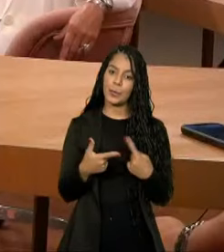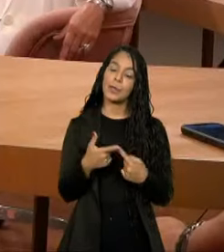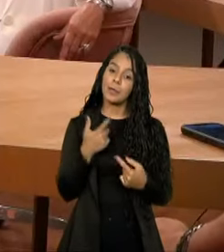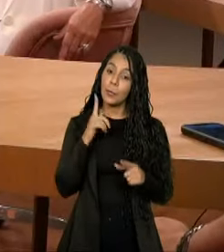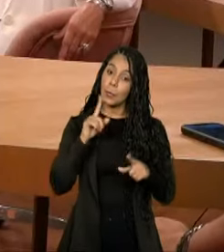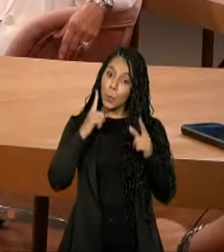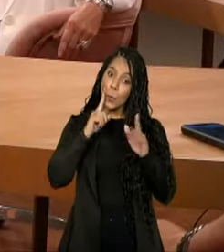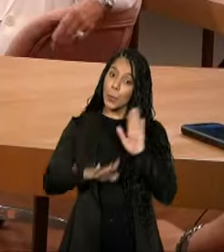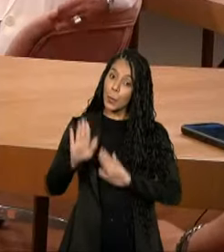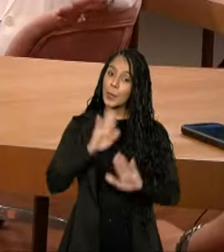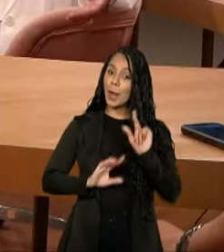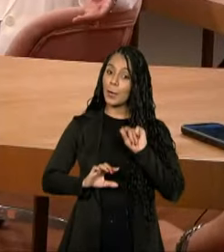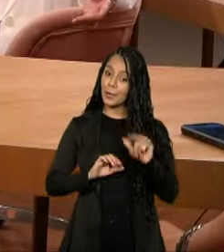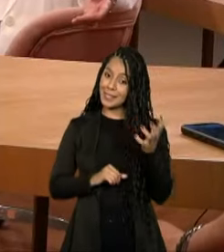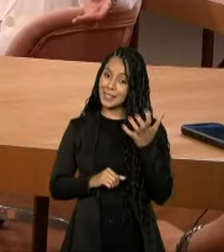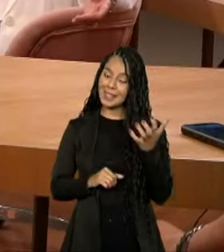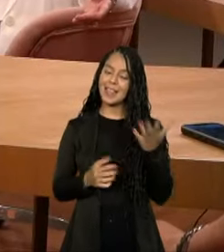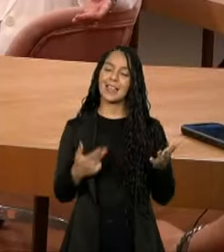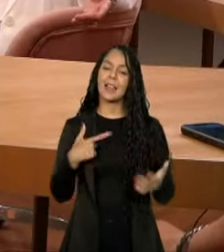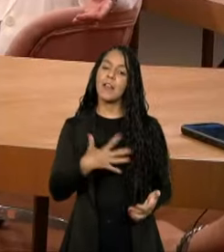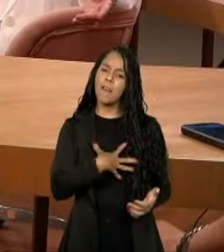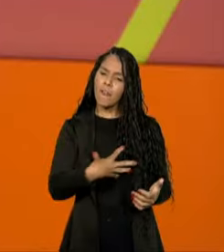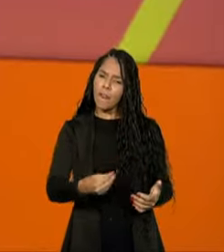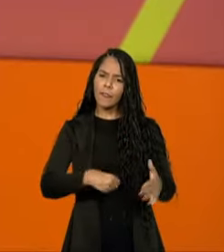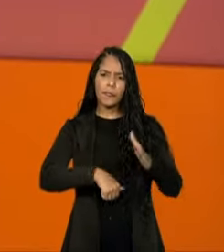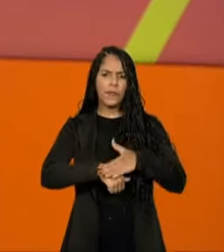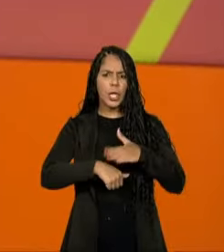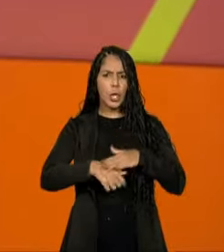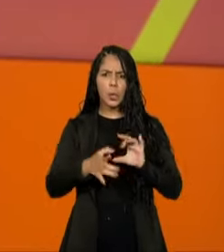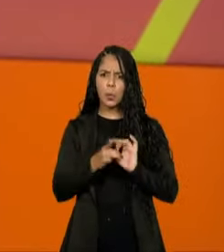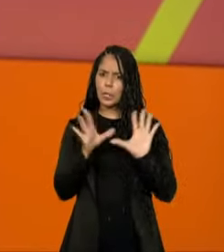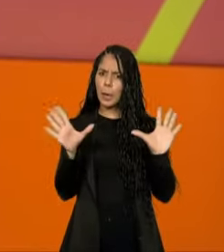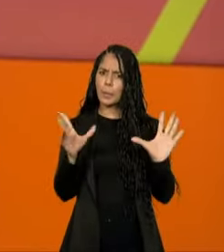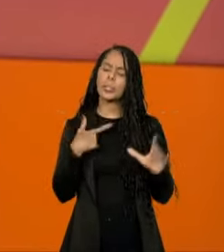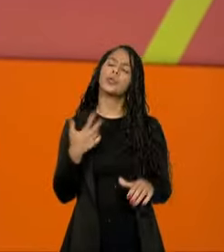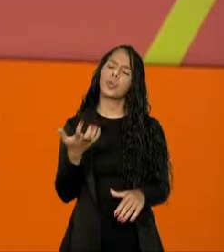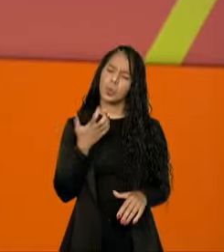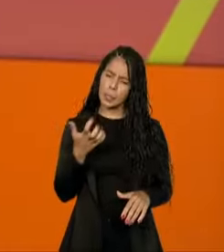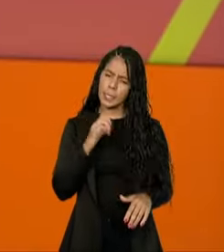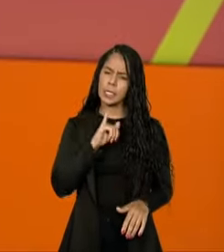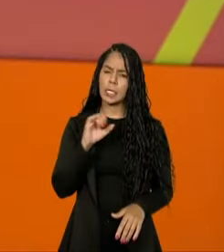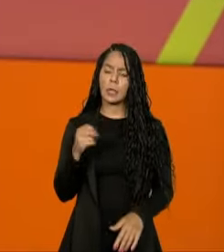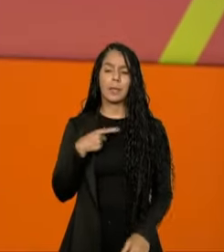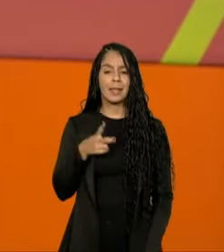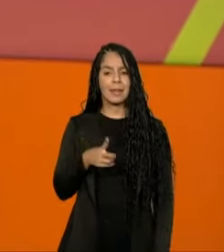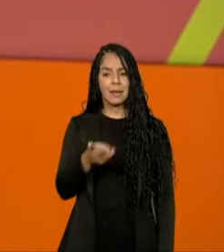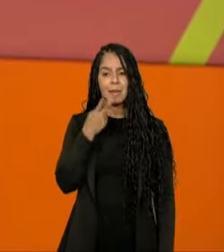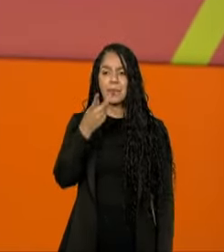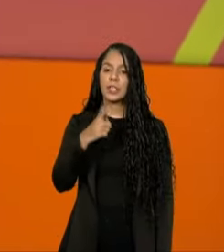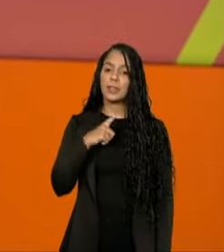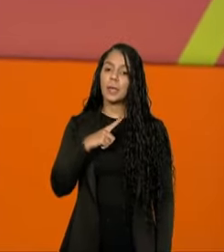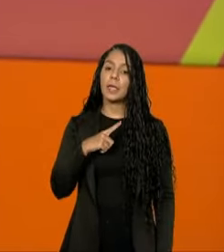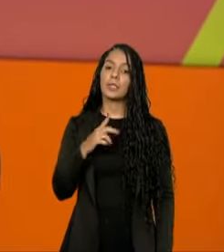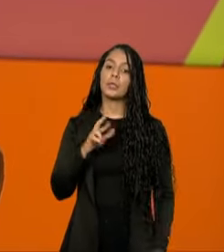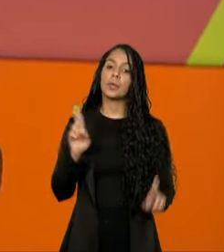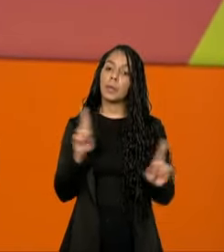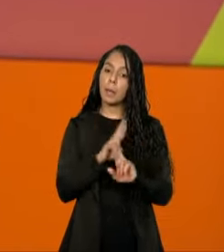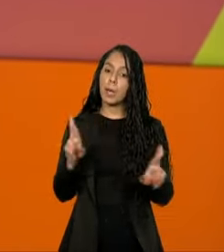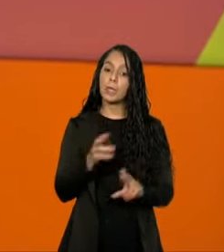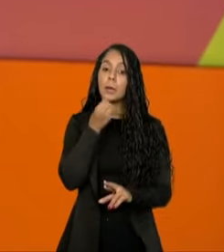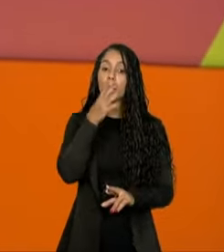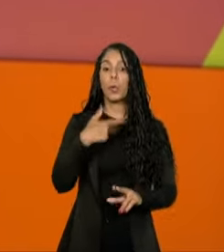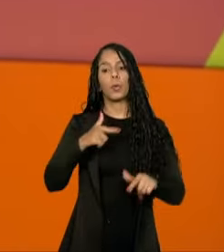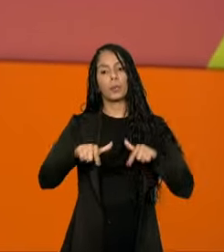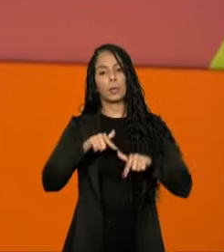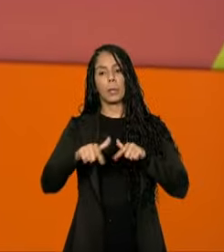deseja. E criar pessoas, né, Fátima? Criar para o mundo, queria, né? Não é para você. Mesmo. Sempre falei que eu queria que eles tivessem uma relação muito saudável com o trabalho. Eu